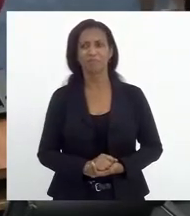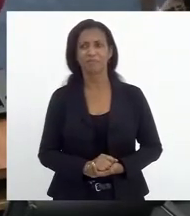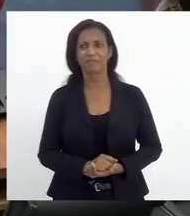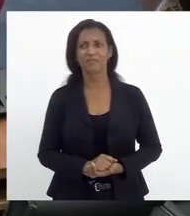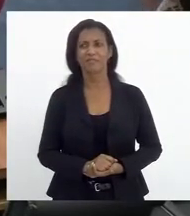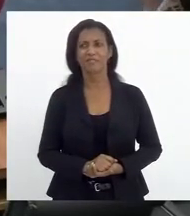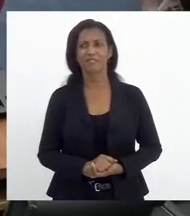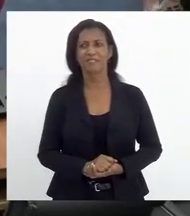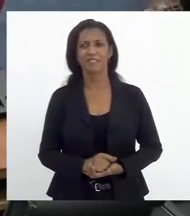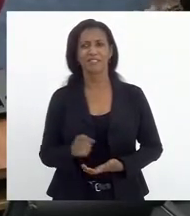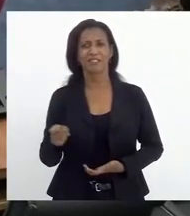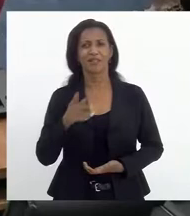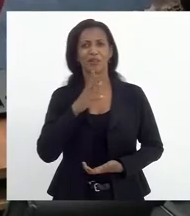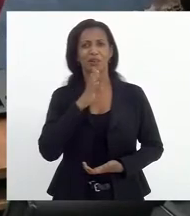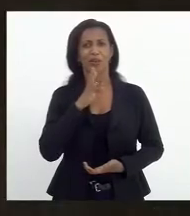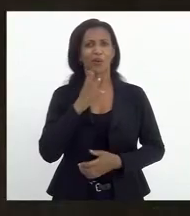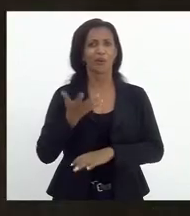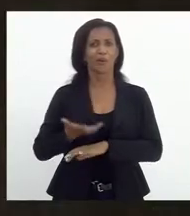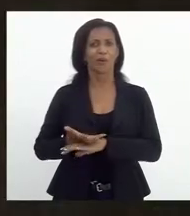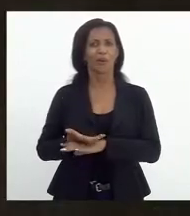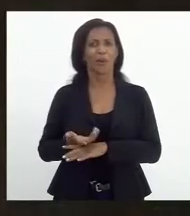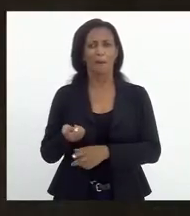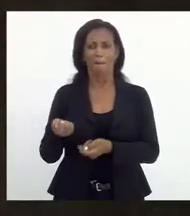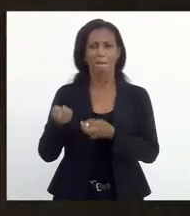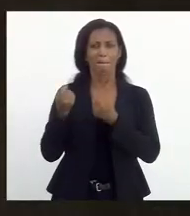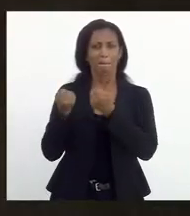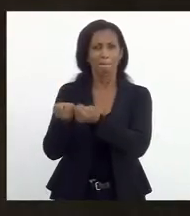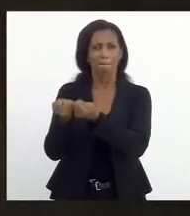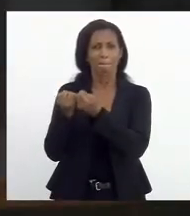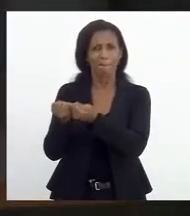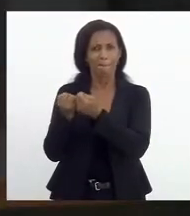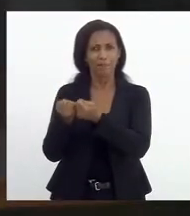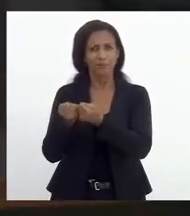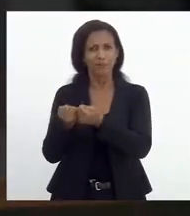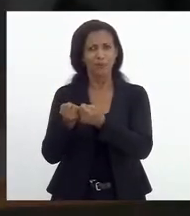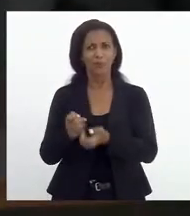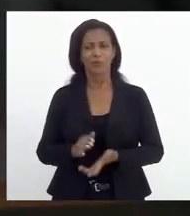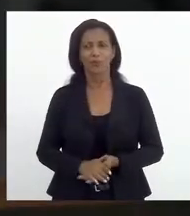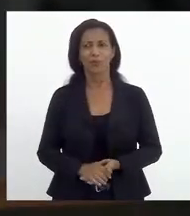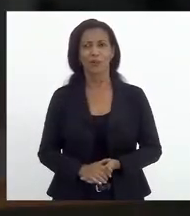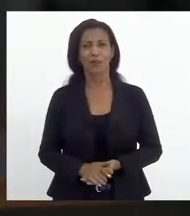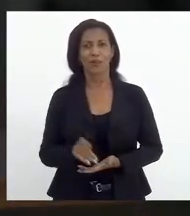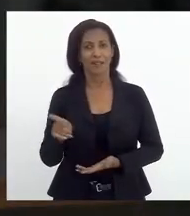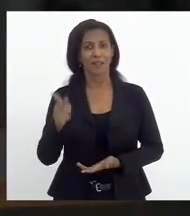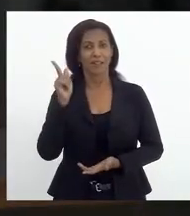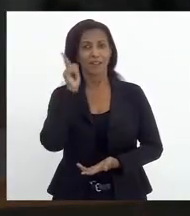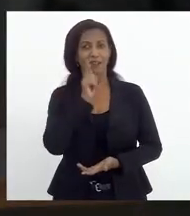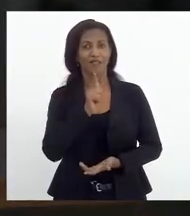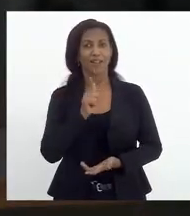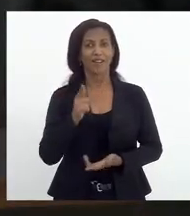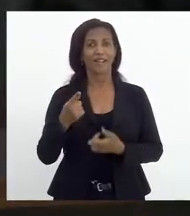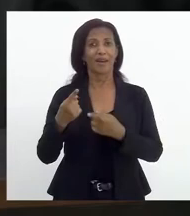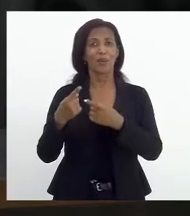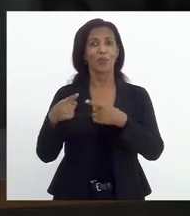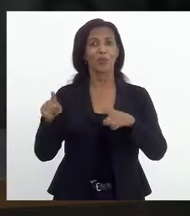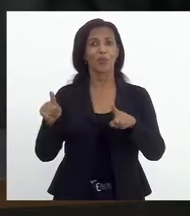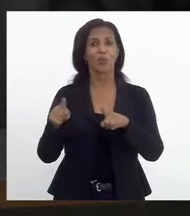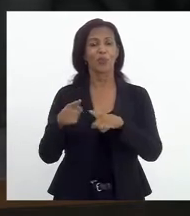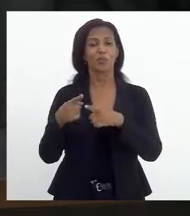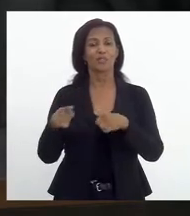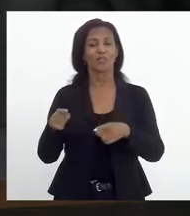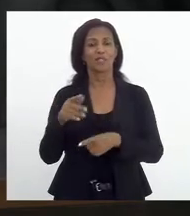almoço. Ele é conhecido na praça como mão de porco. Pô. Por aí. E ele comeu, ele vai ganhar música no Fantástico. Ele